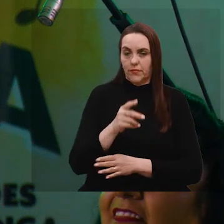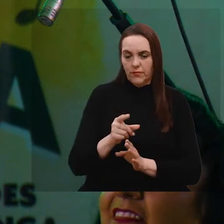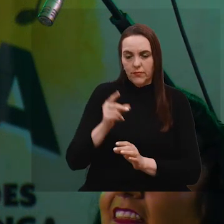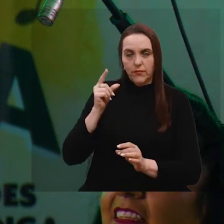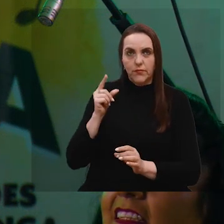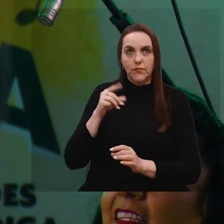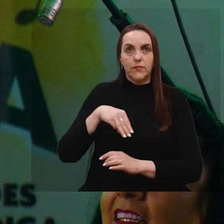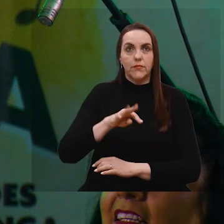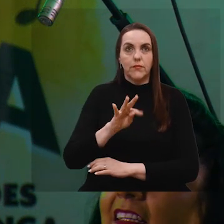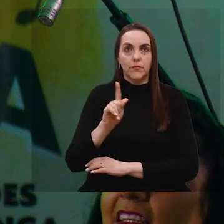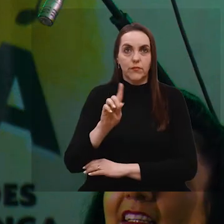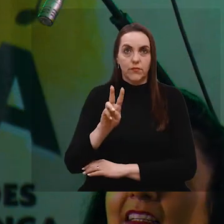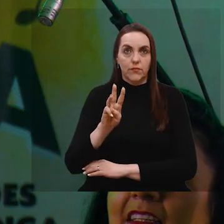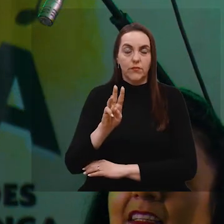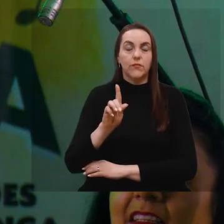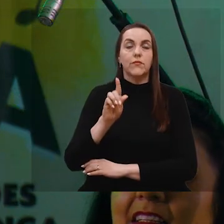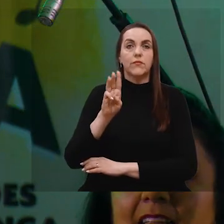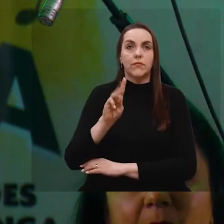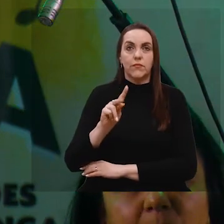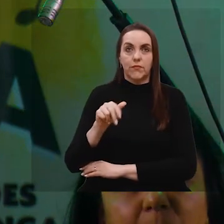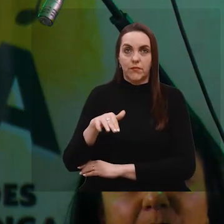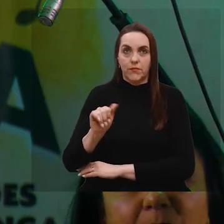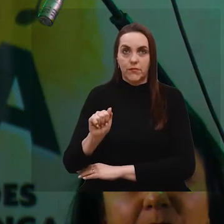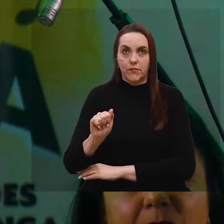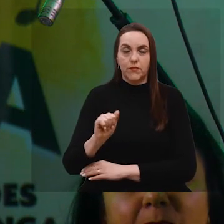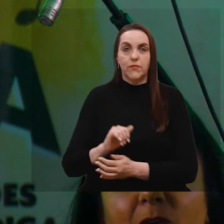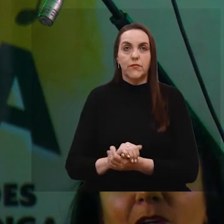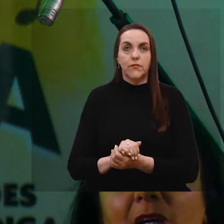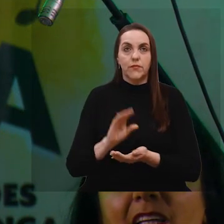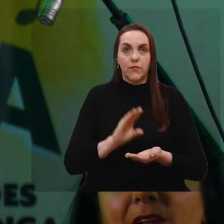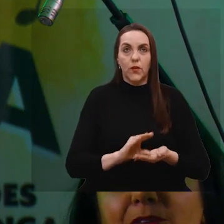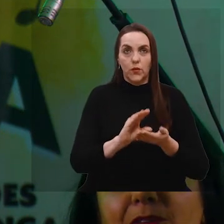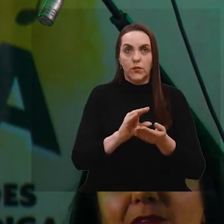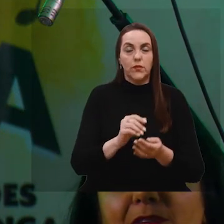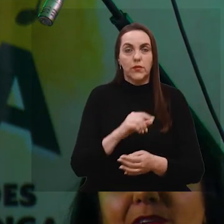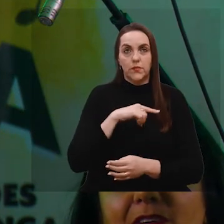conselheiro benemérito do MTG, Vilma Fonseca,